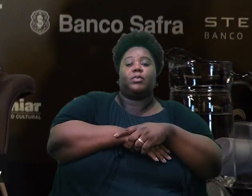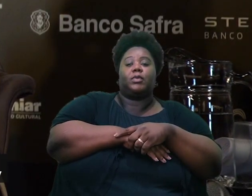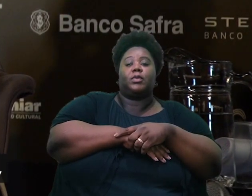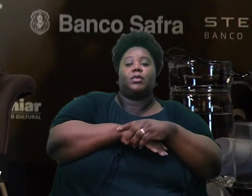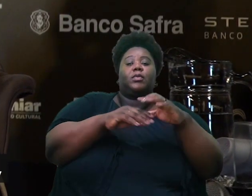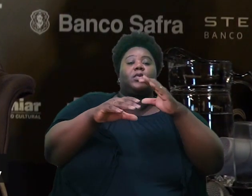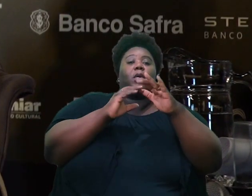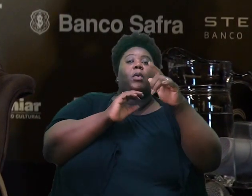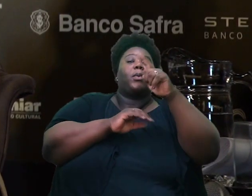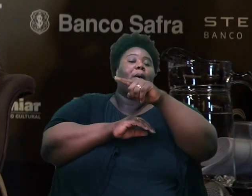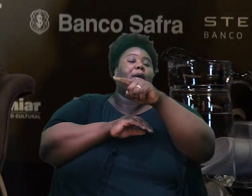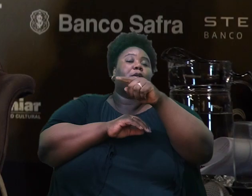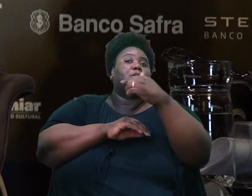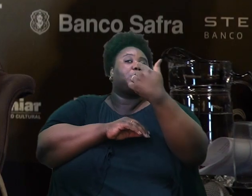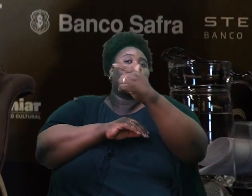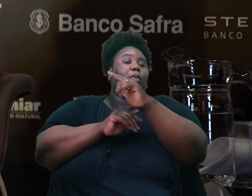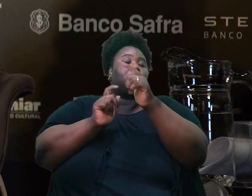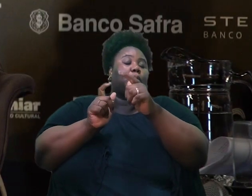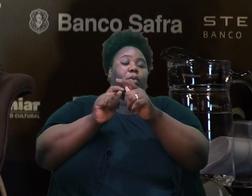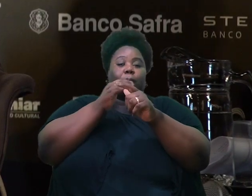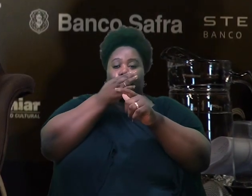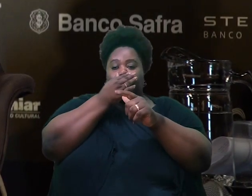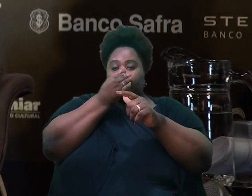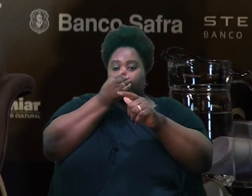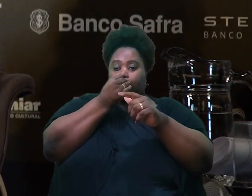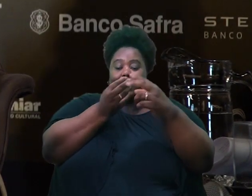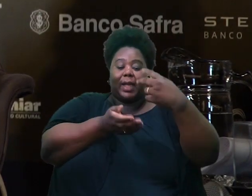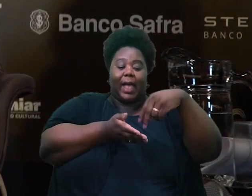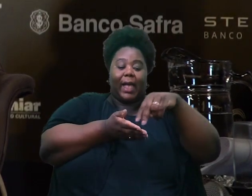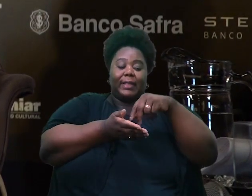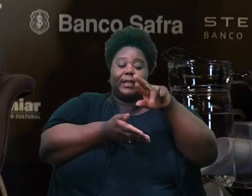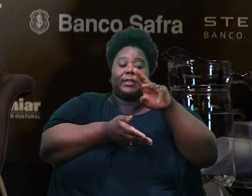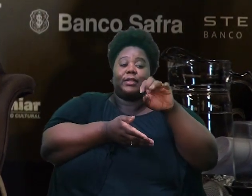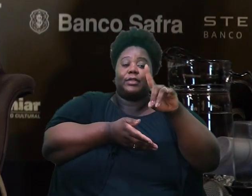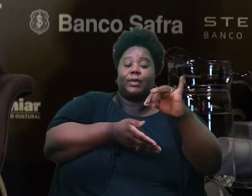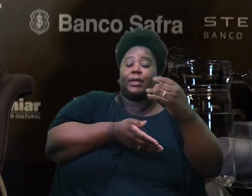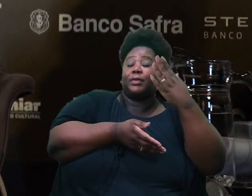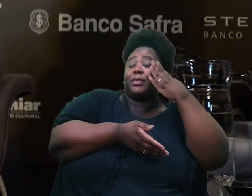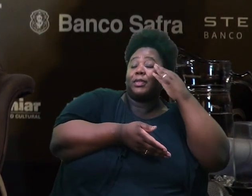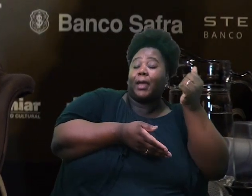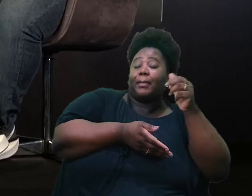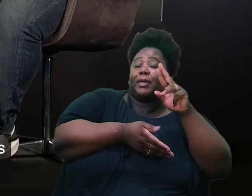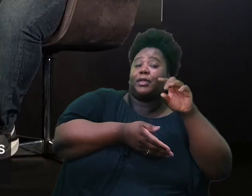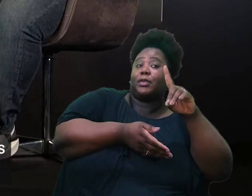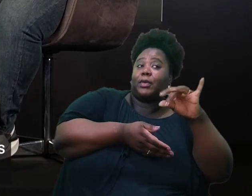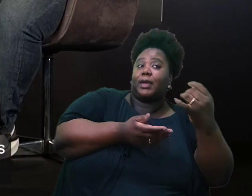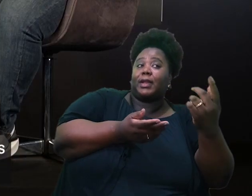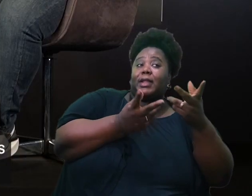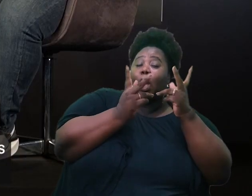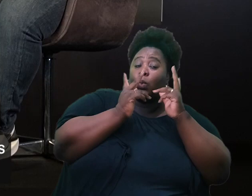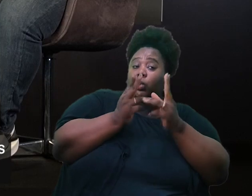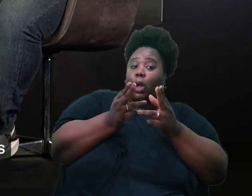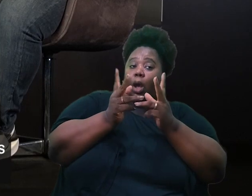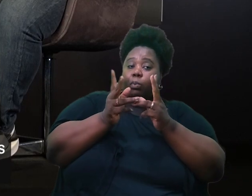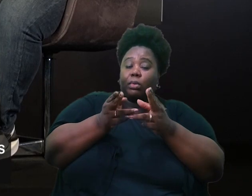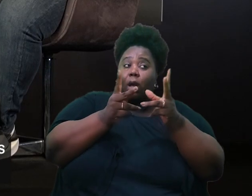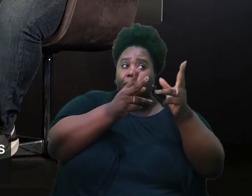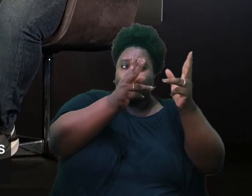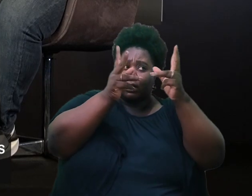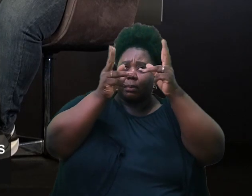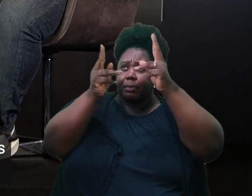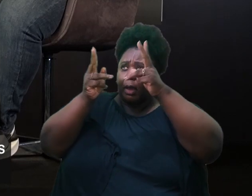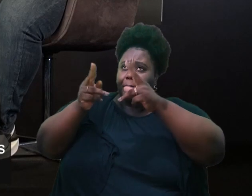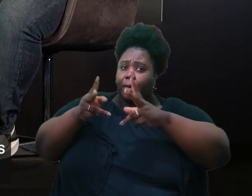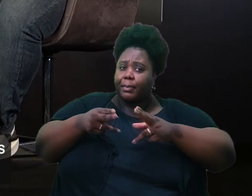do reinado, as danças do reinado, os saberes do reinado, a mesma coisa de outros lugares